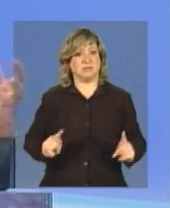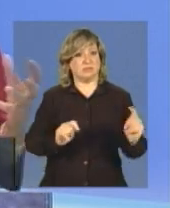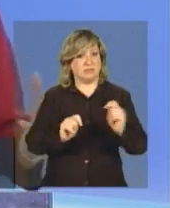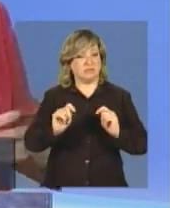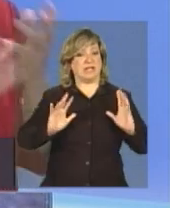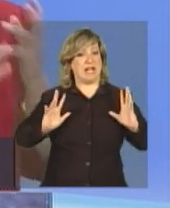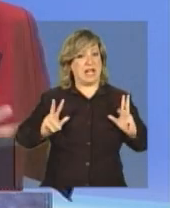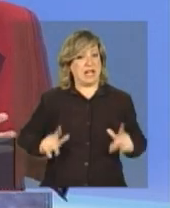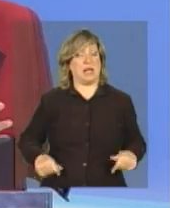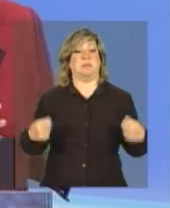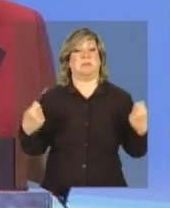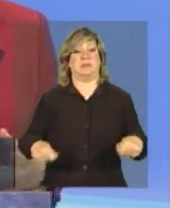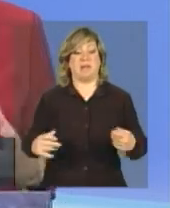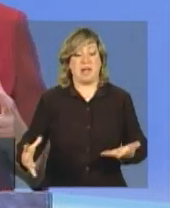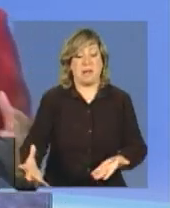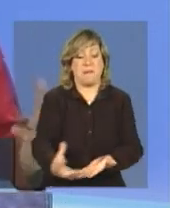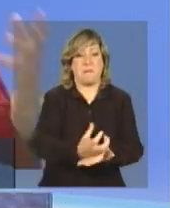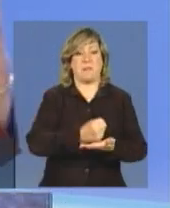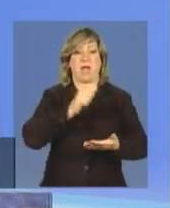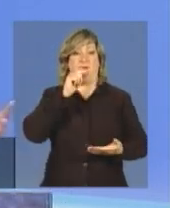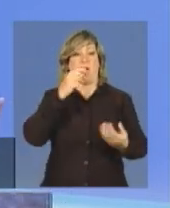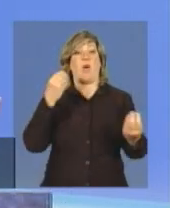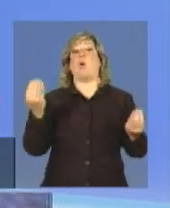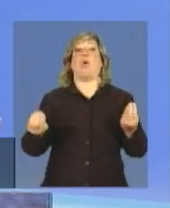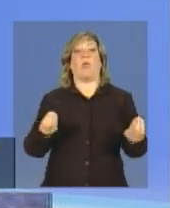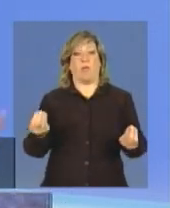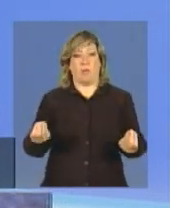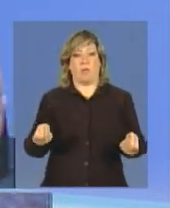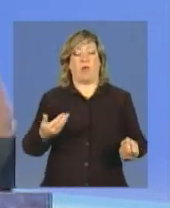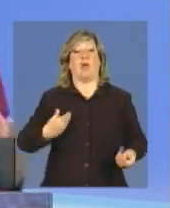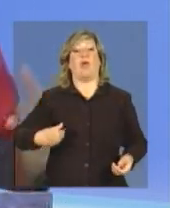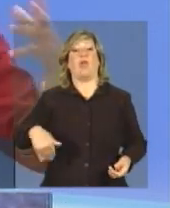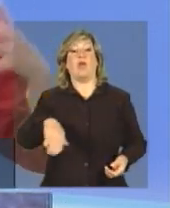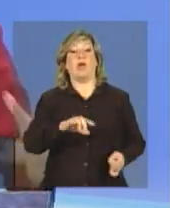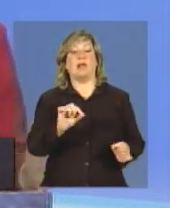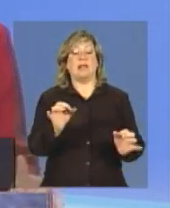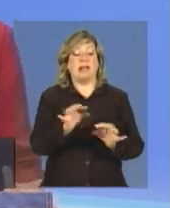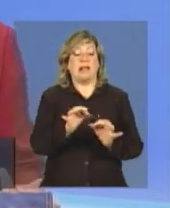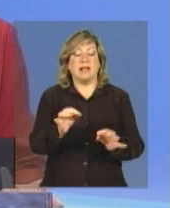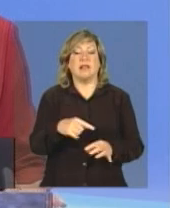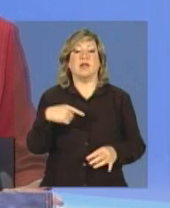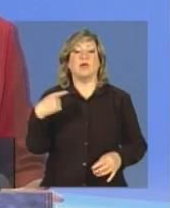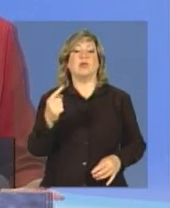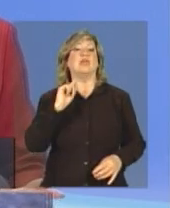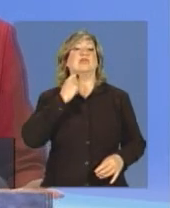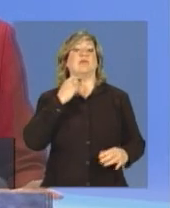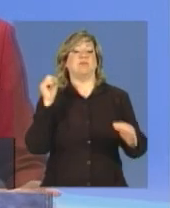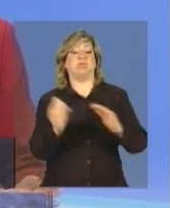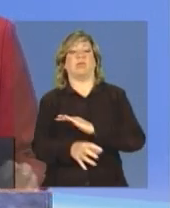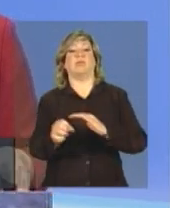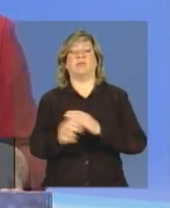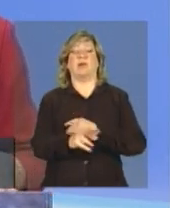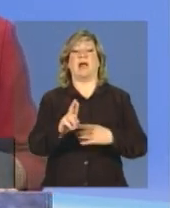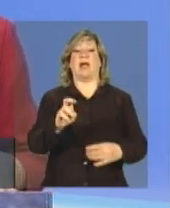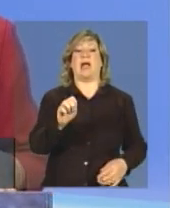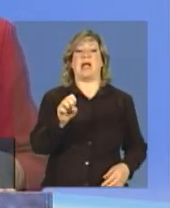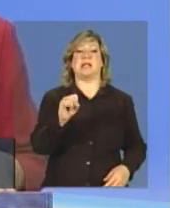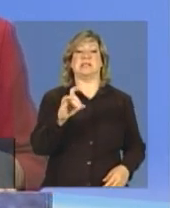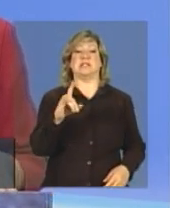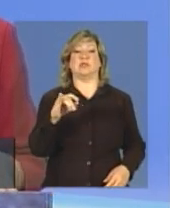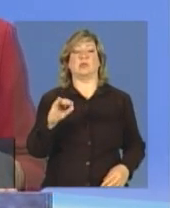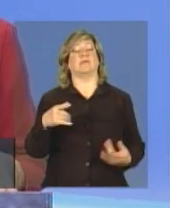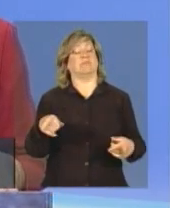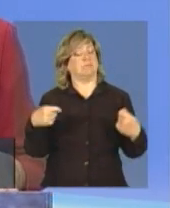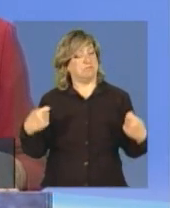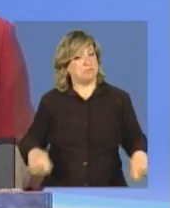da onde a gente coleta a água e como é que nós tratamos os resíduos que produzimos, é uma